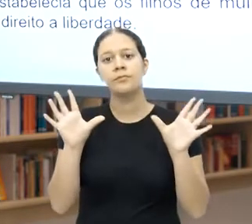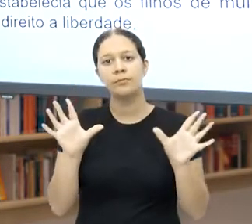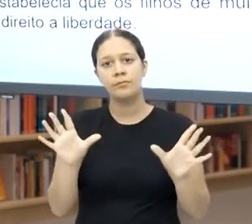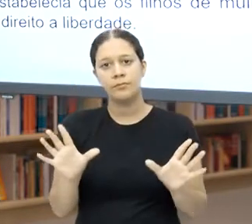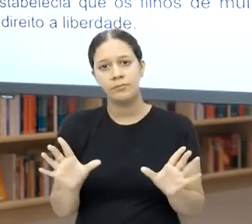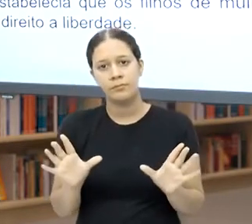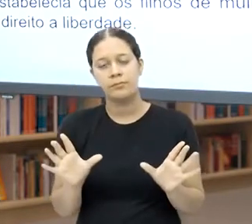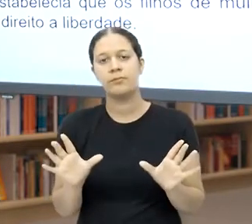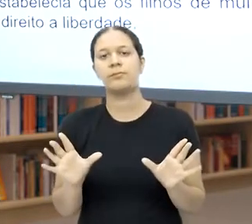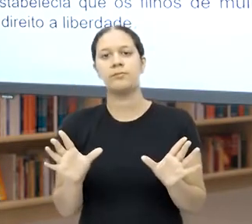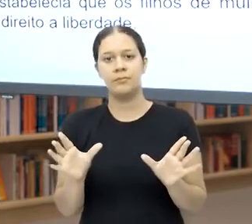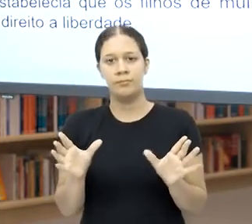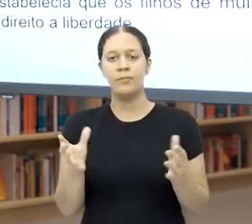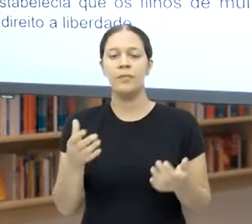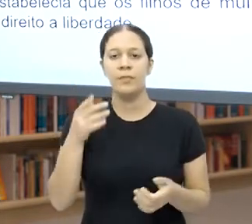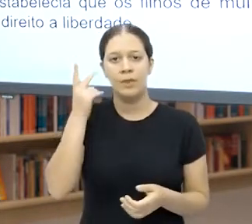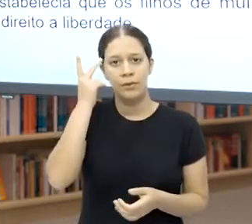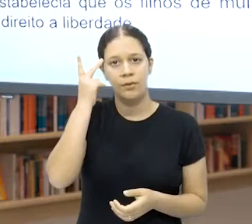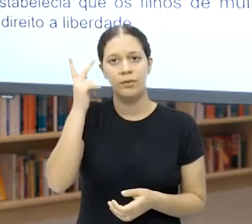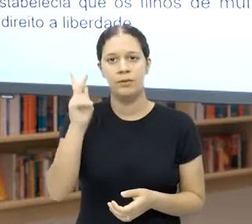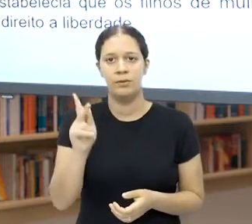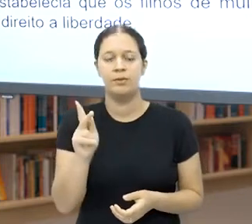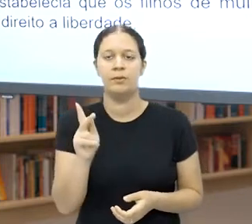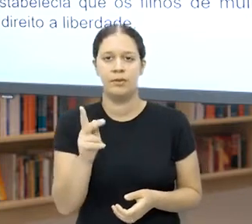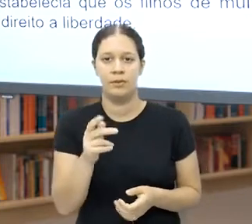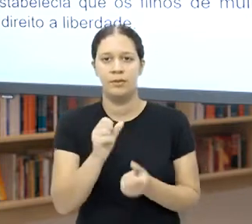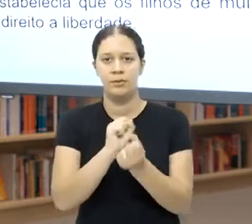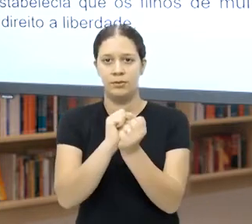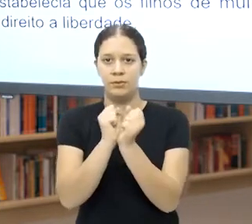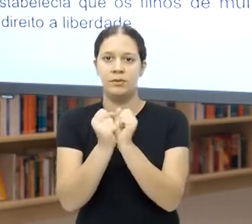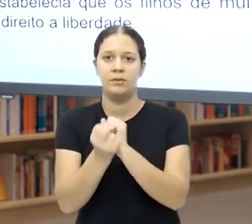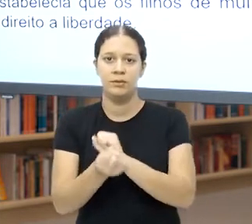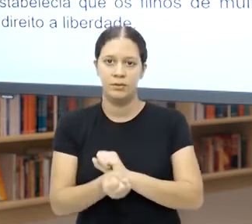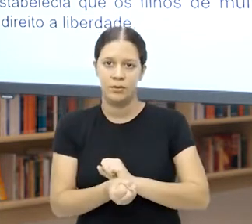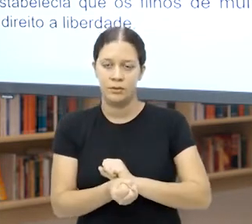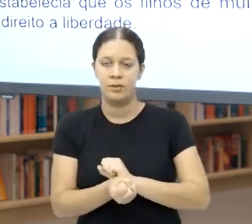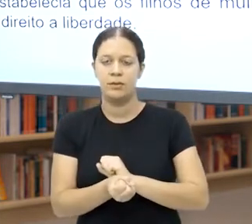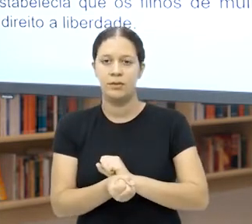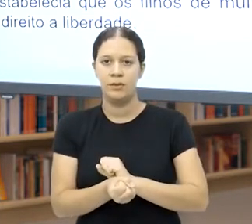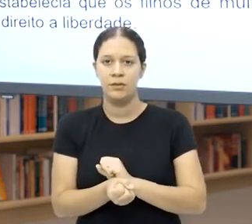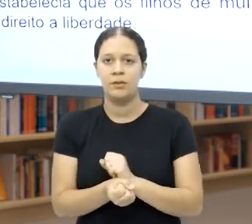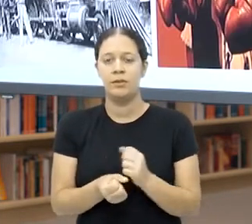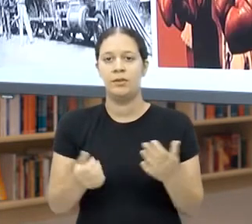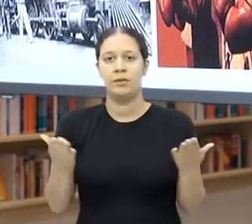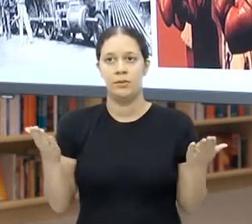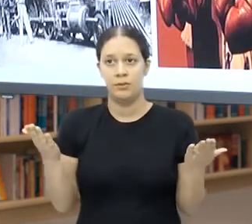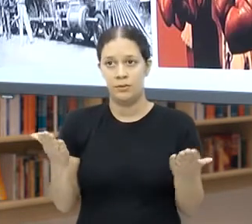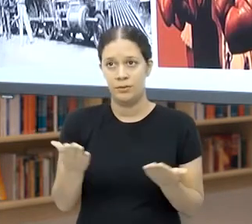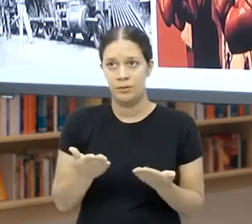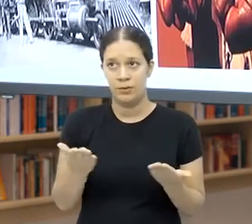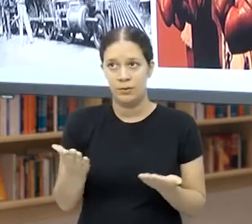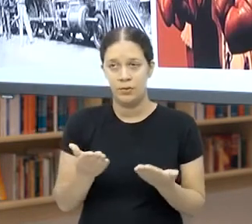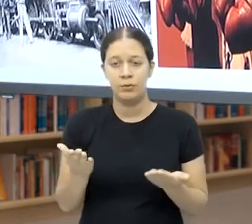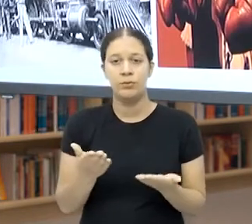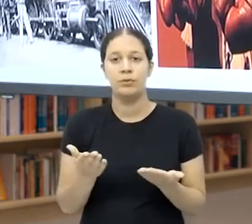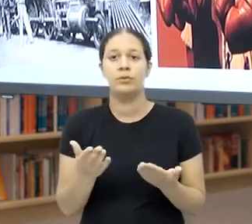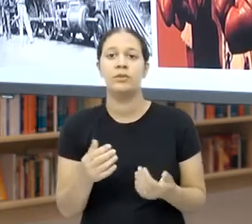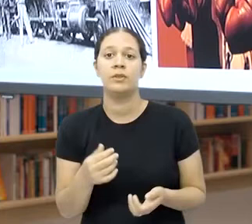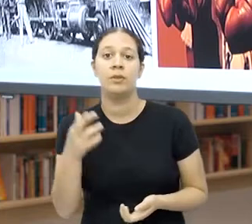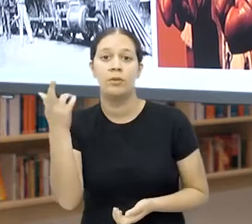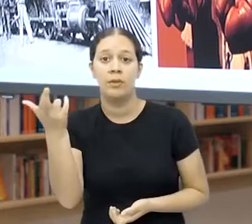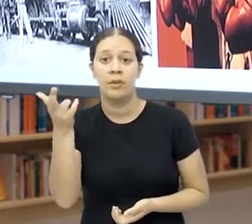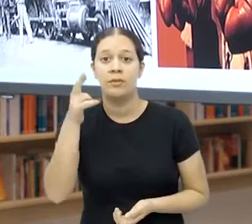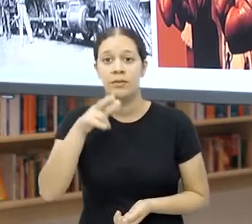internacional e nacional para os escravos. Beleza? Nós vamos fechando a nossa apostila aí. Vamos fazer